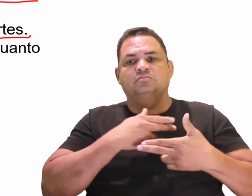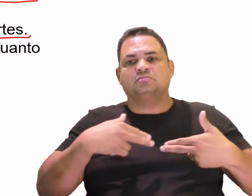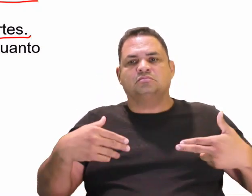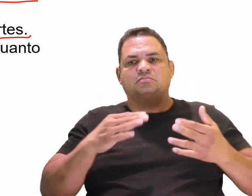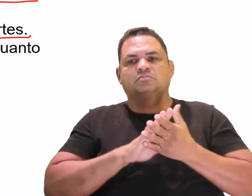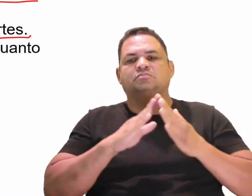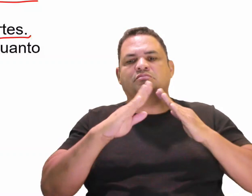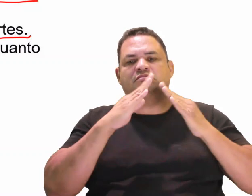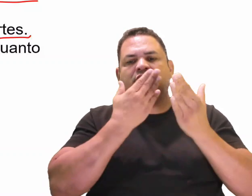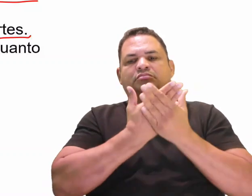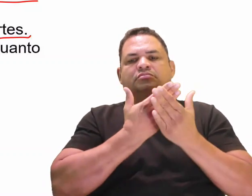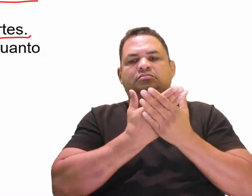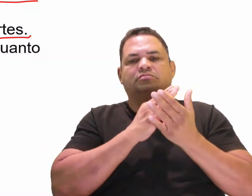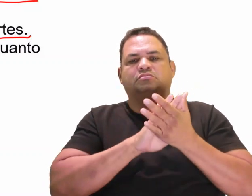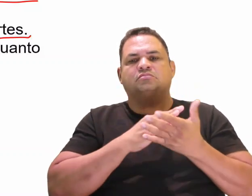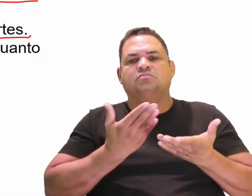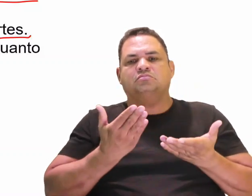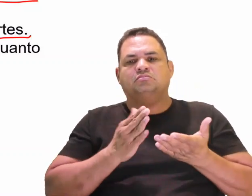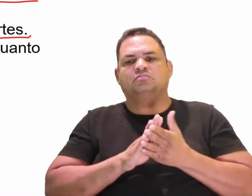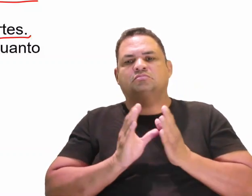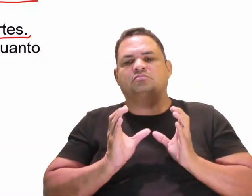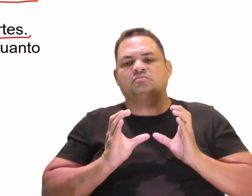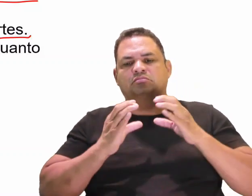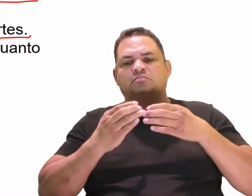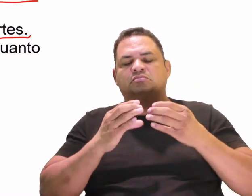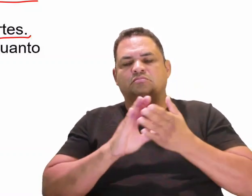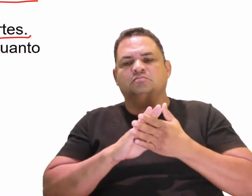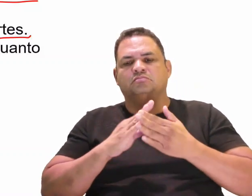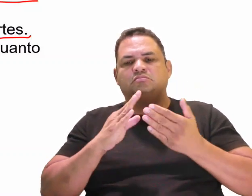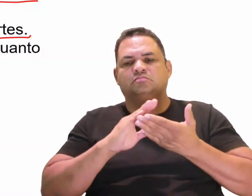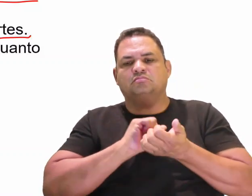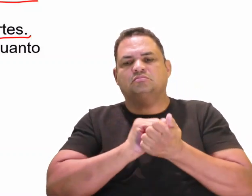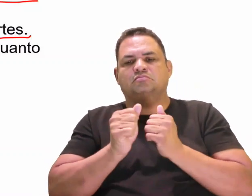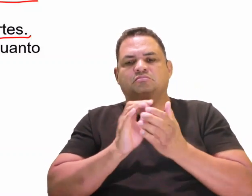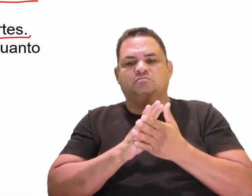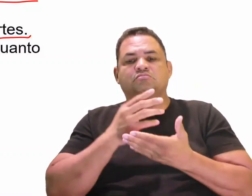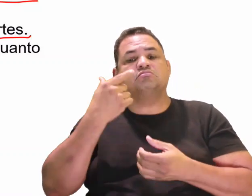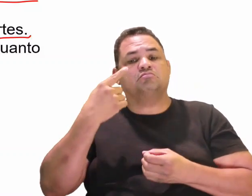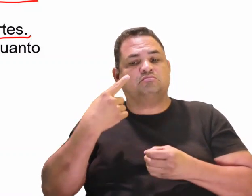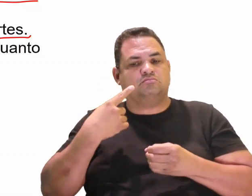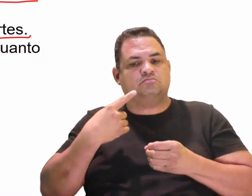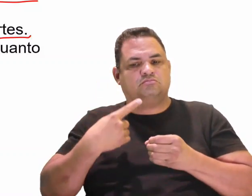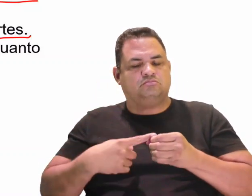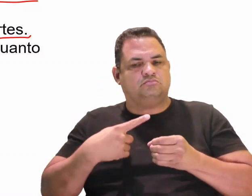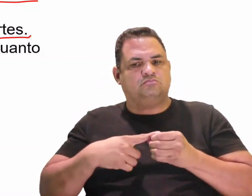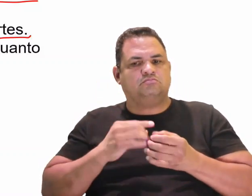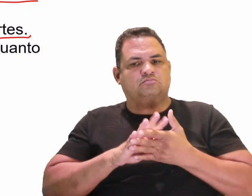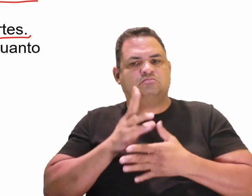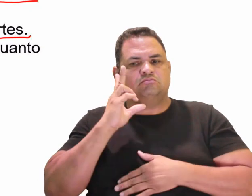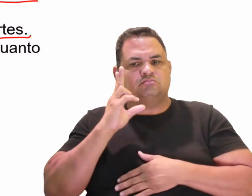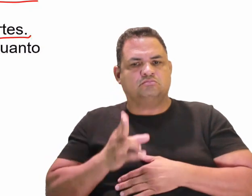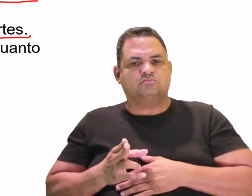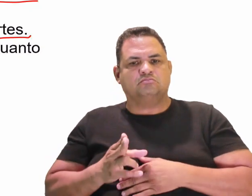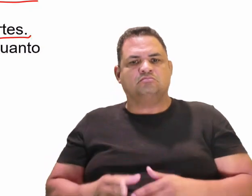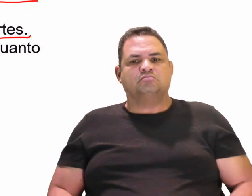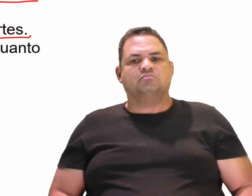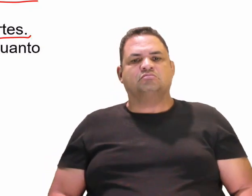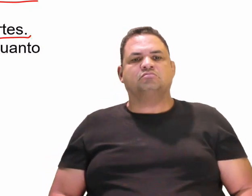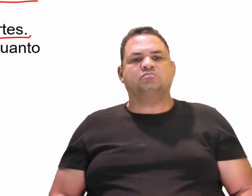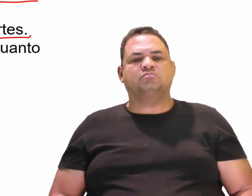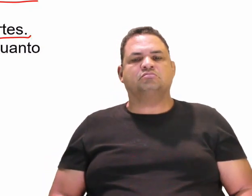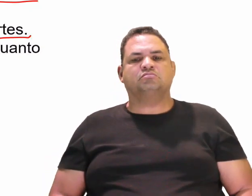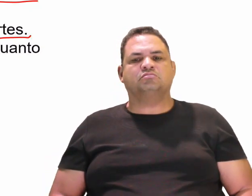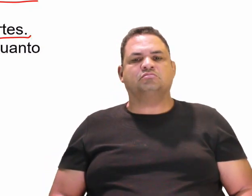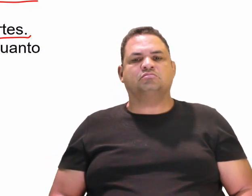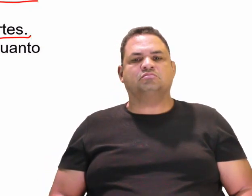também têm links para clubes esportivos da mesma cidade. Esses clubes locais, these local sports